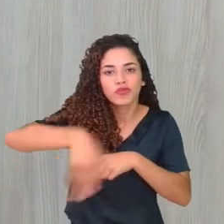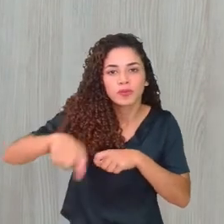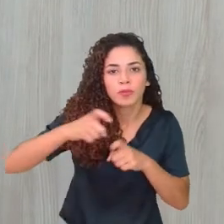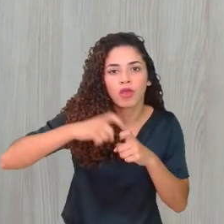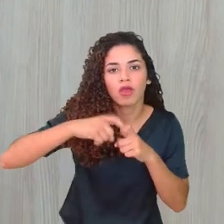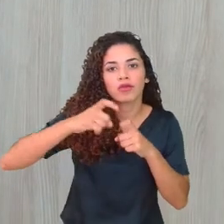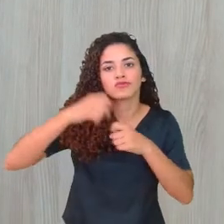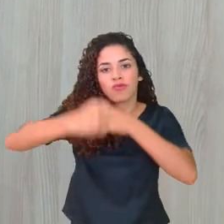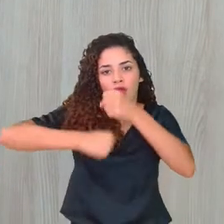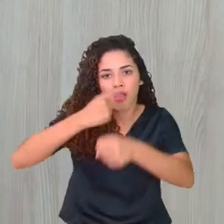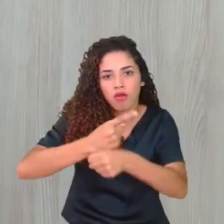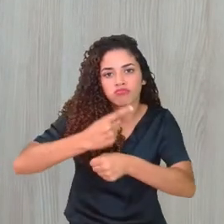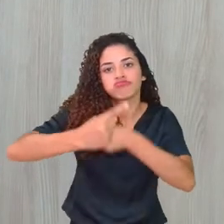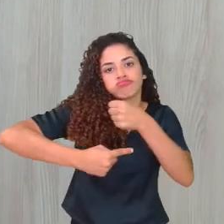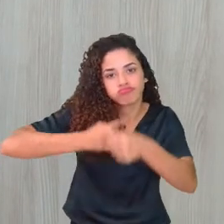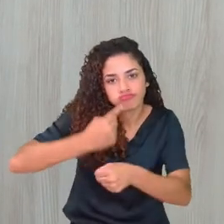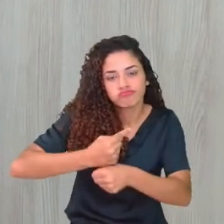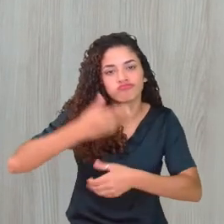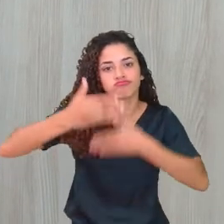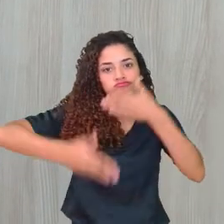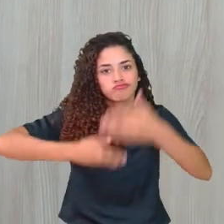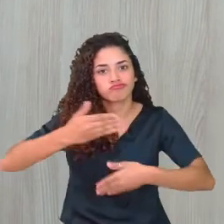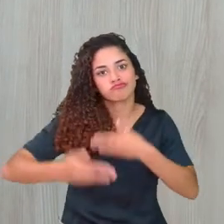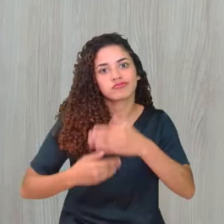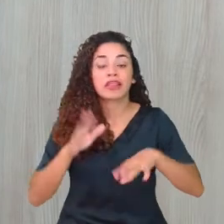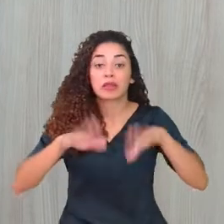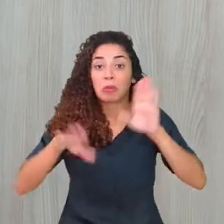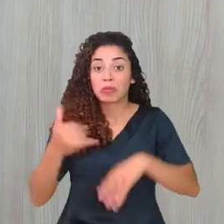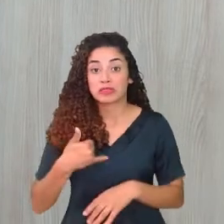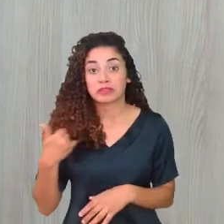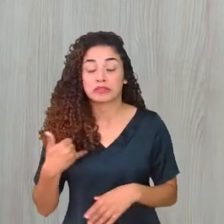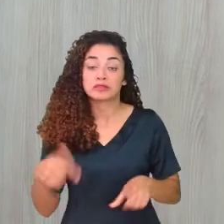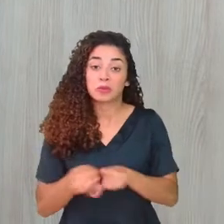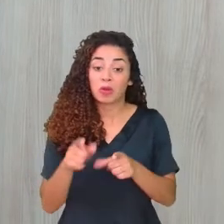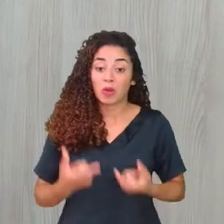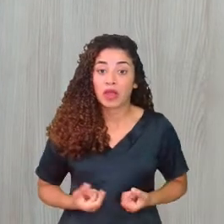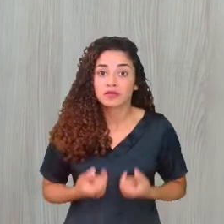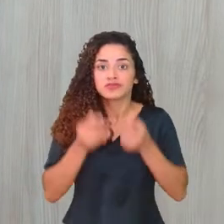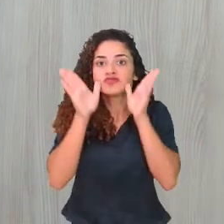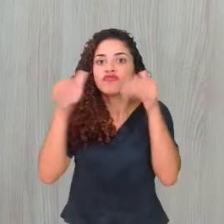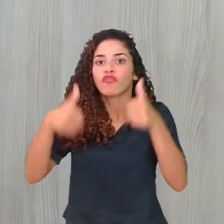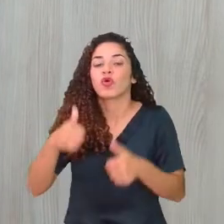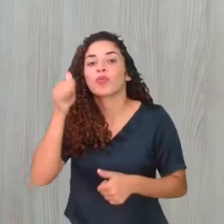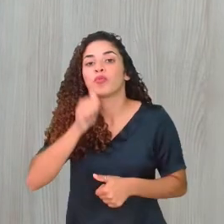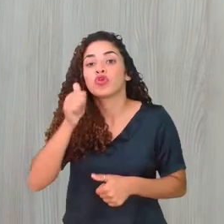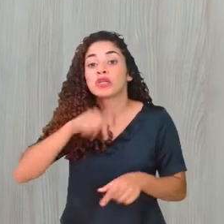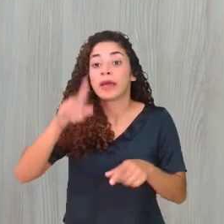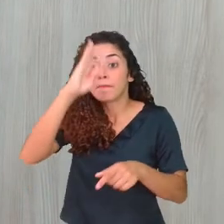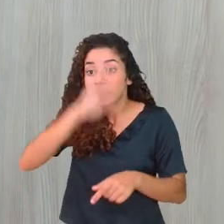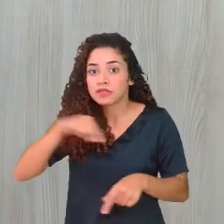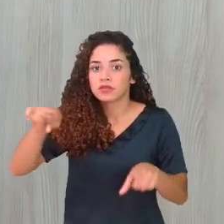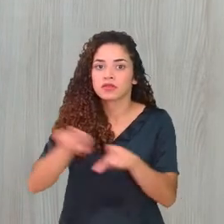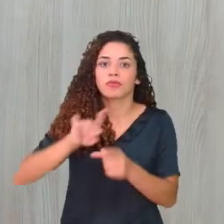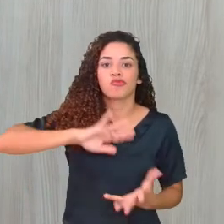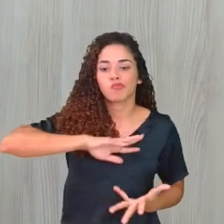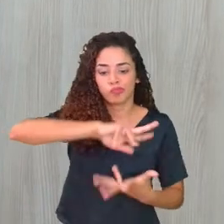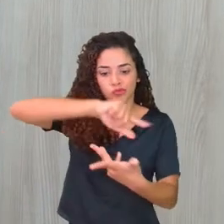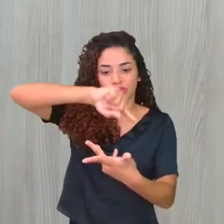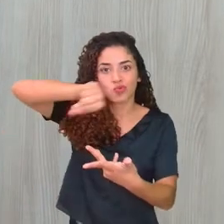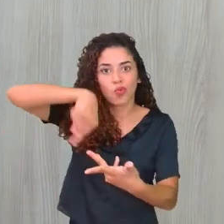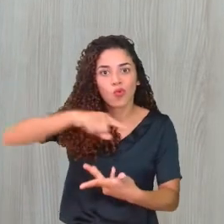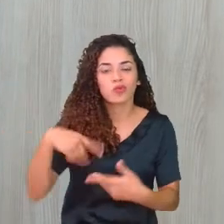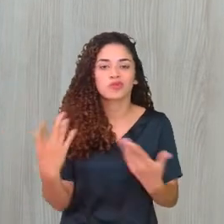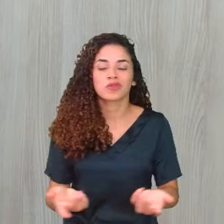vez por ano, de acordo com a idade. Então, é o câncer que mais atinge mulheres no Brasil e no mundo. Então, essa campanha veio